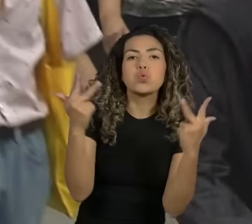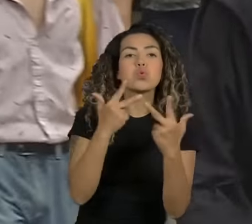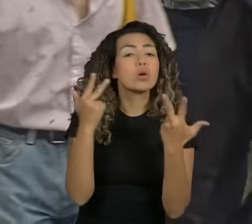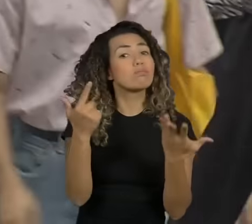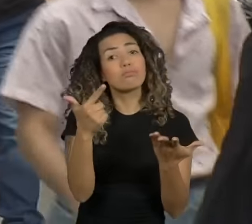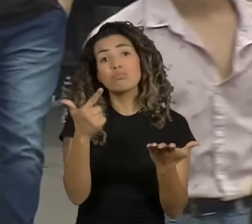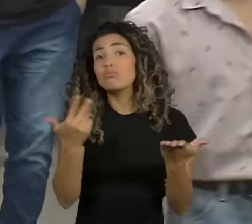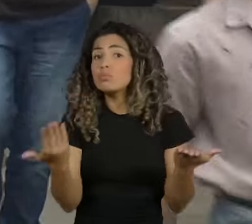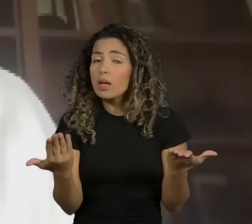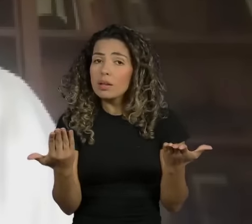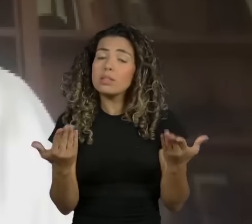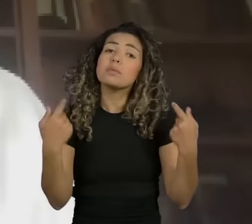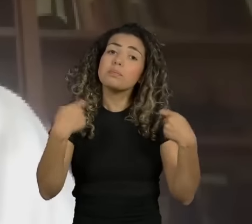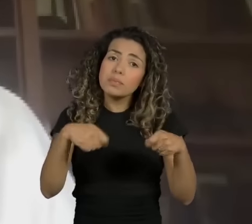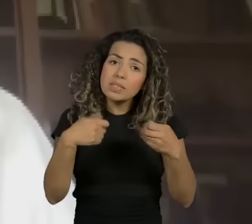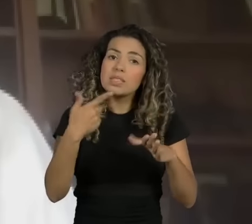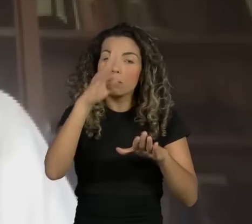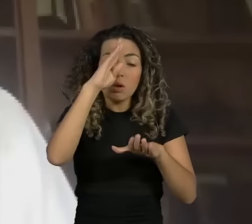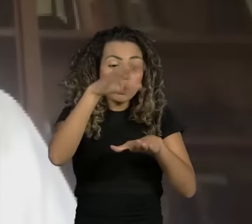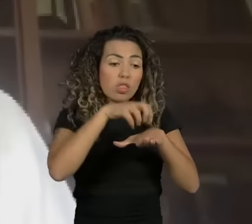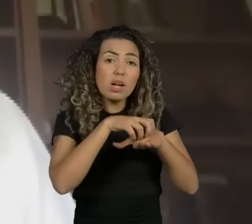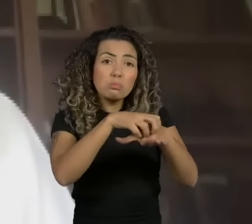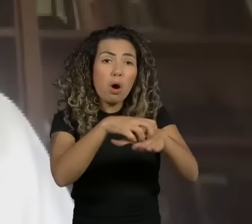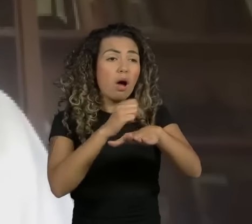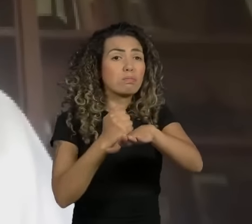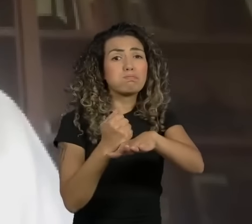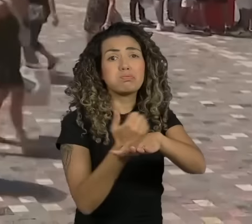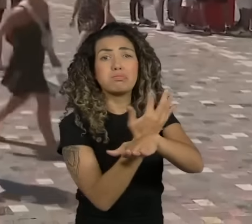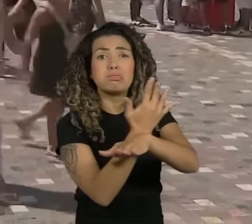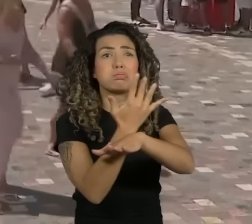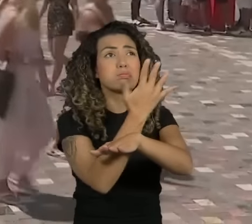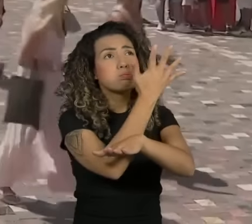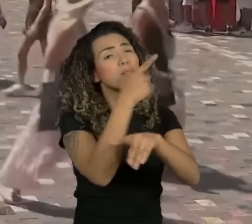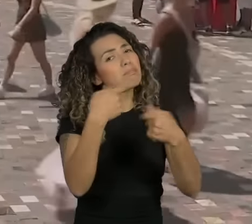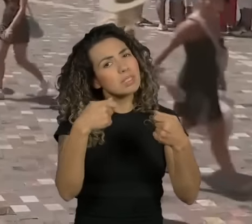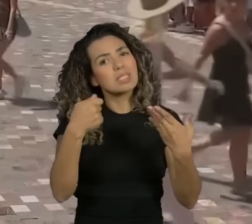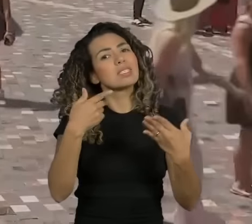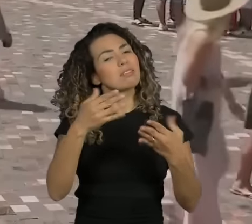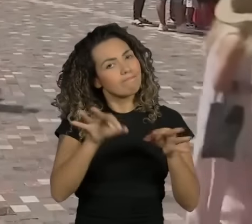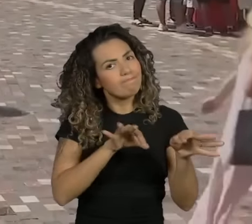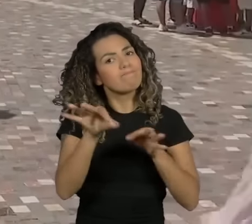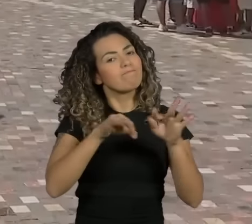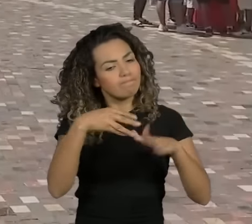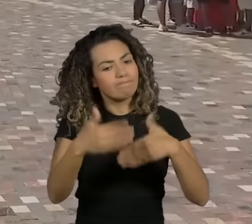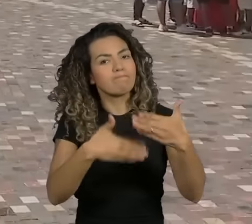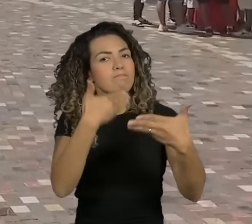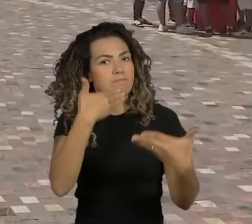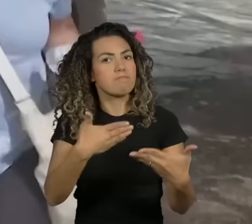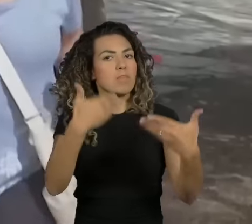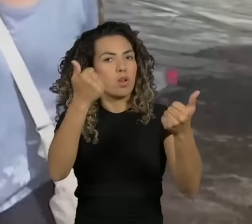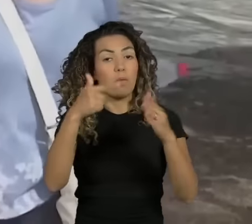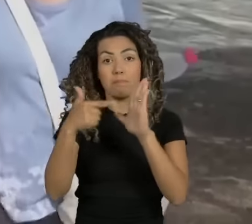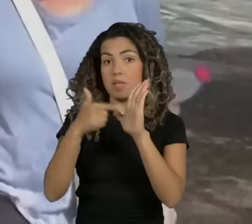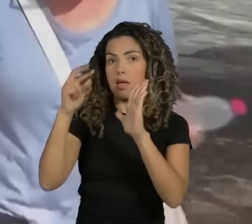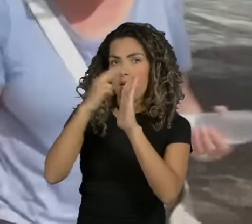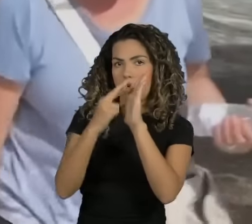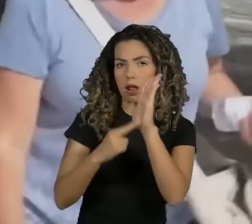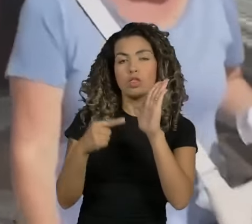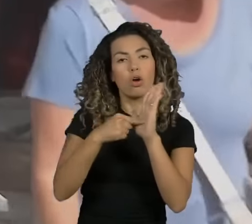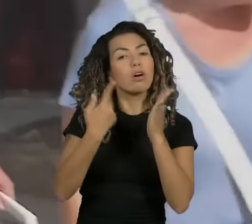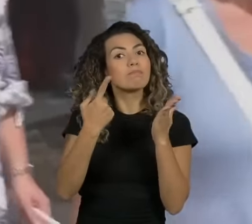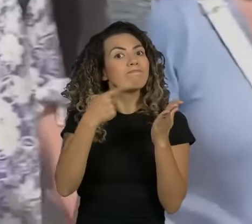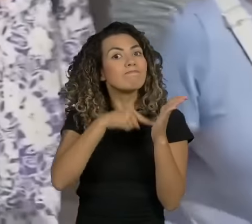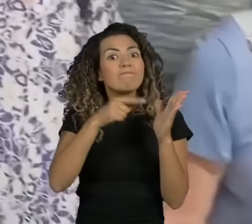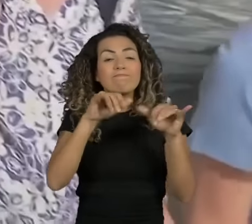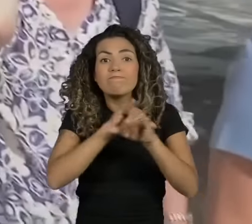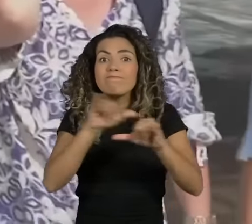o transporte, particularmente o transporte público, né? O relatório chama a atenção para os 3 anos